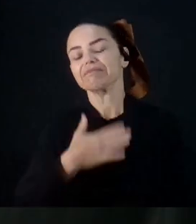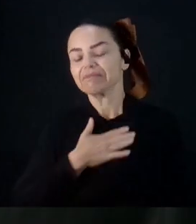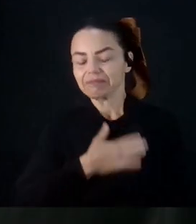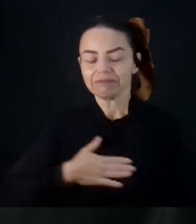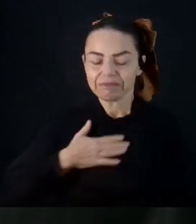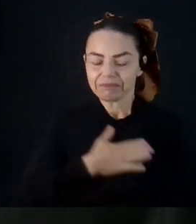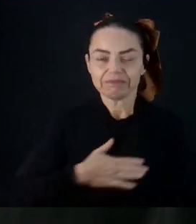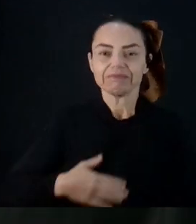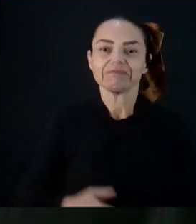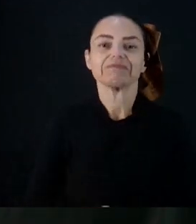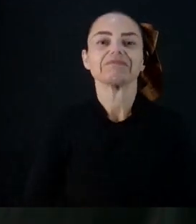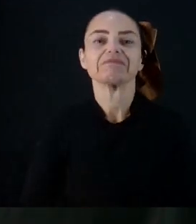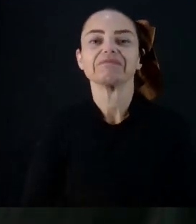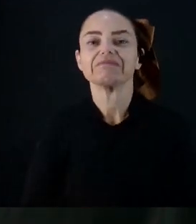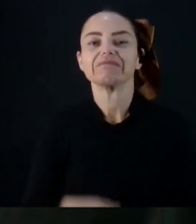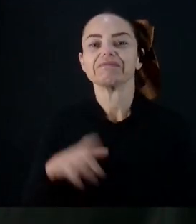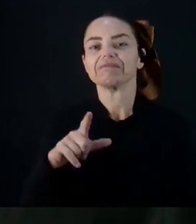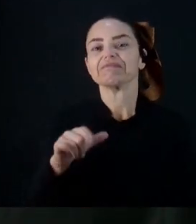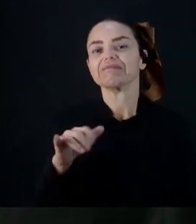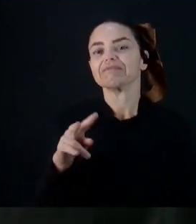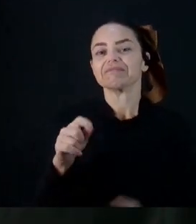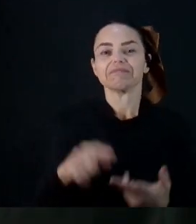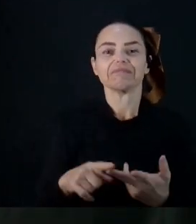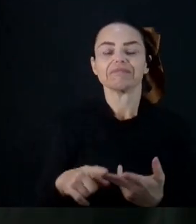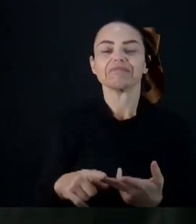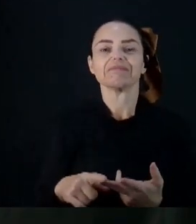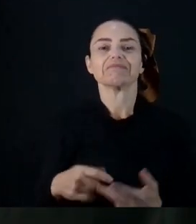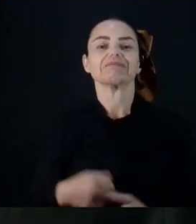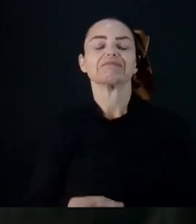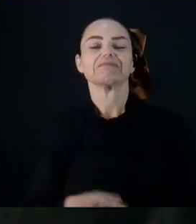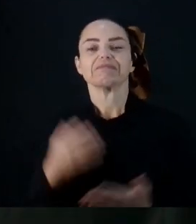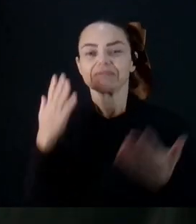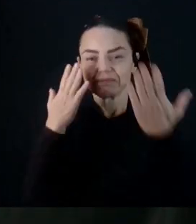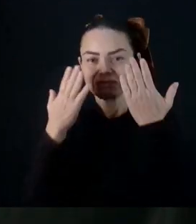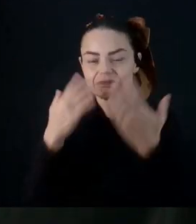com a doutora Lívia, também com a nossa psicóloga Érica, trazendo pra gente